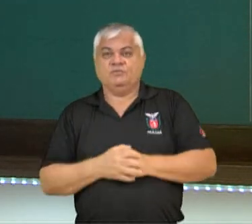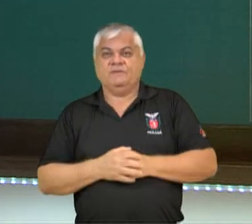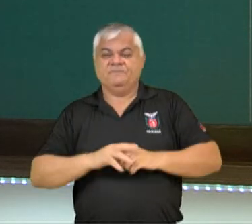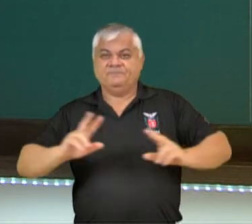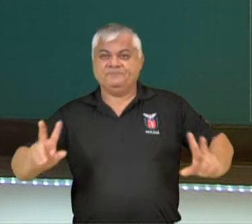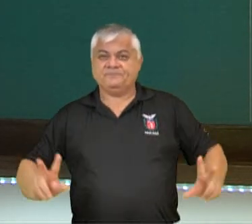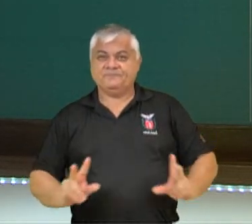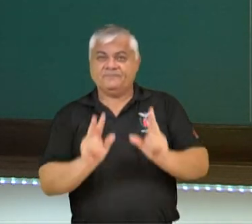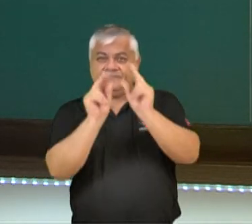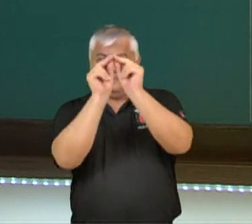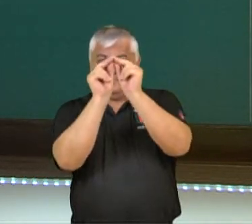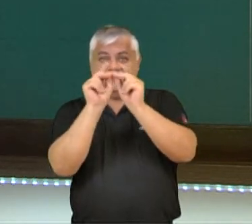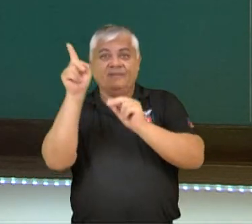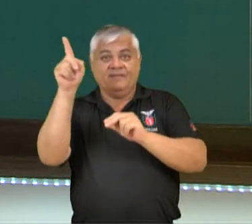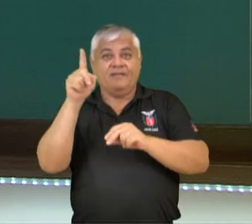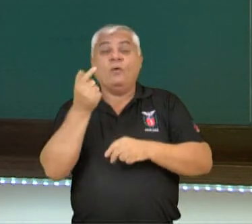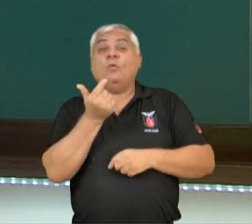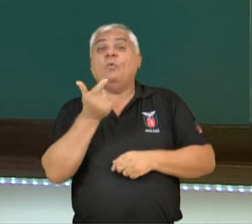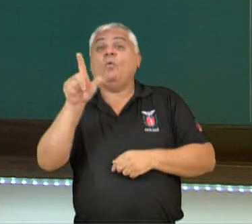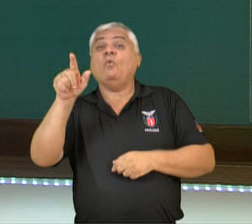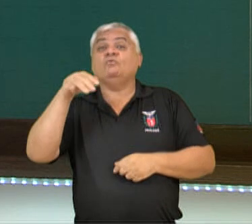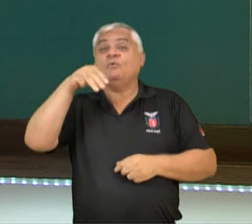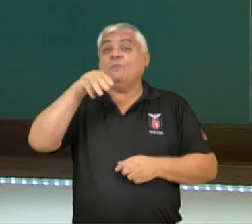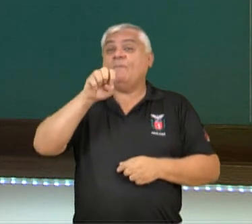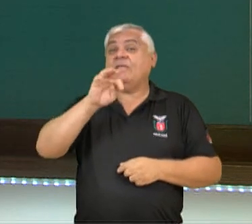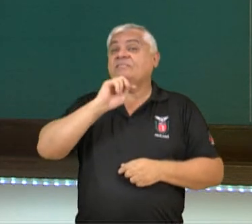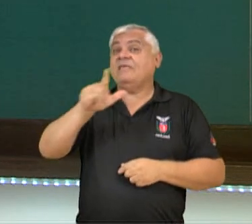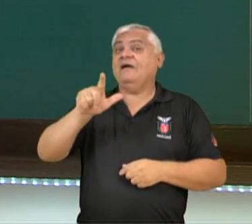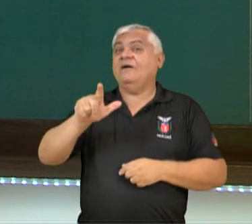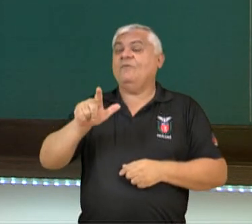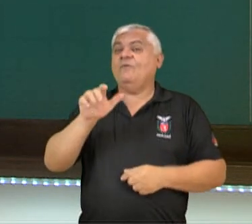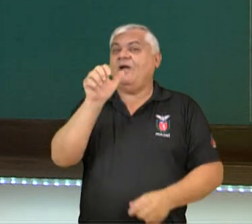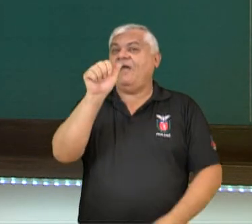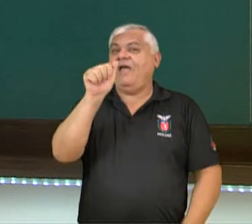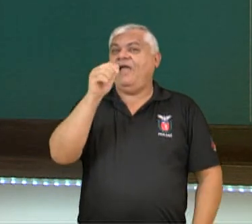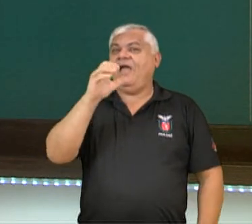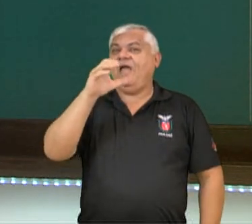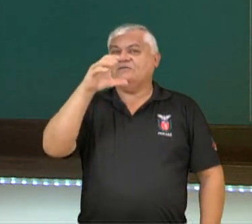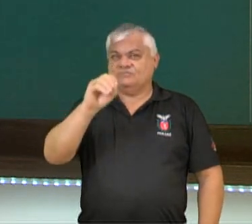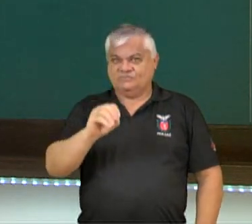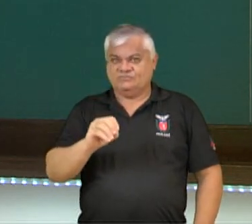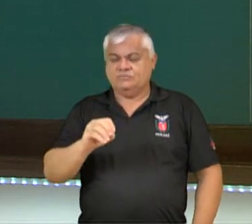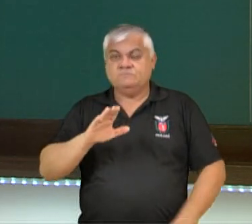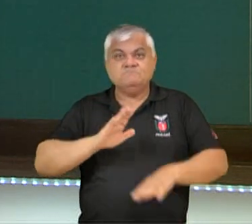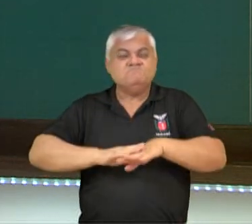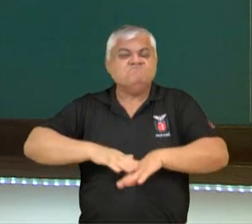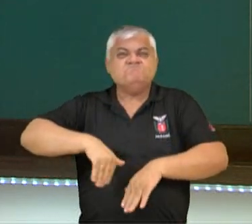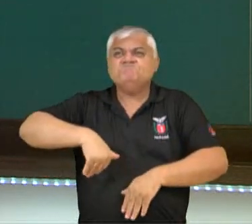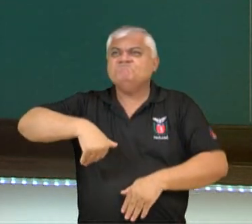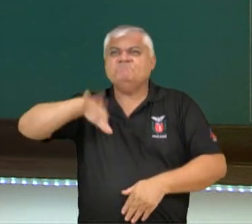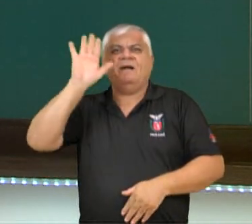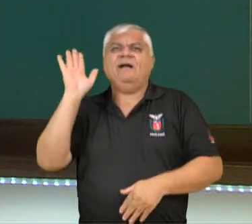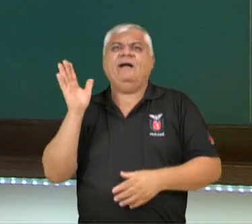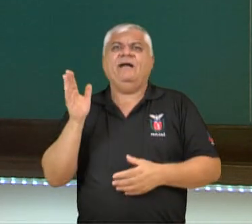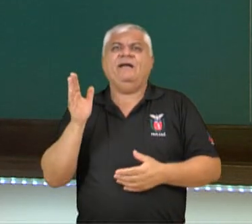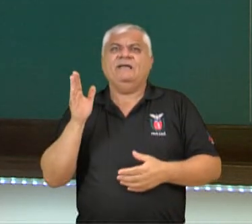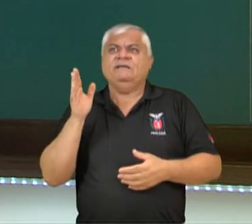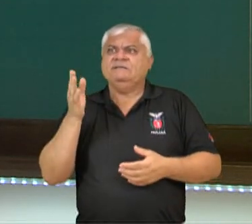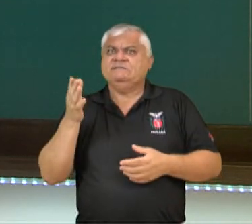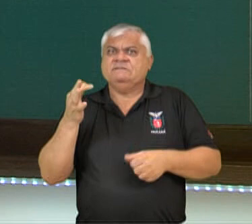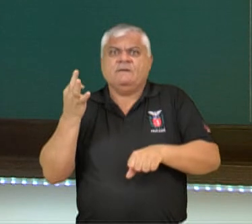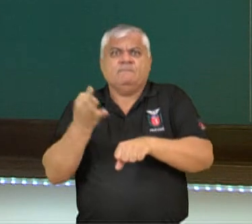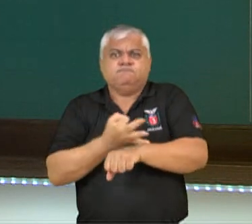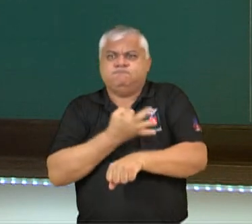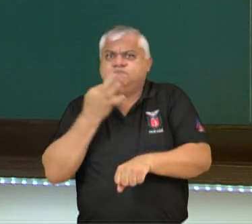Eiffel é um exemplo de um outro metal muito utilizado atualmente, é o aço. Ele é um aço